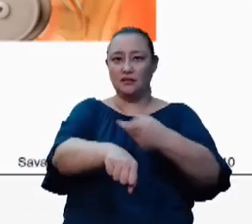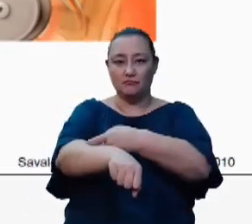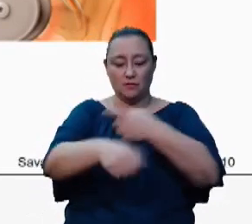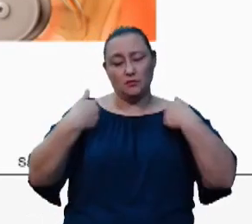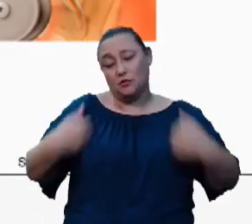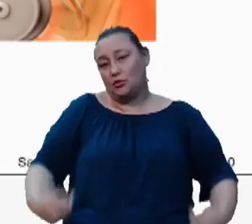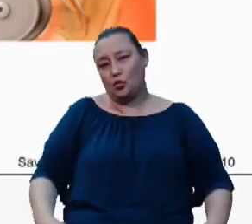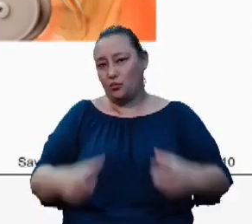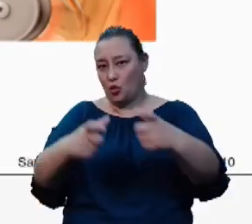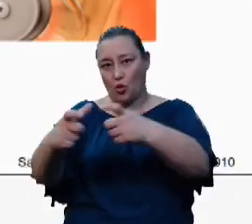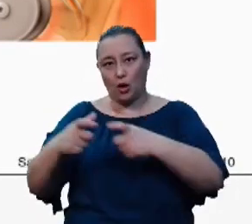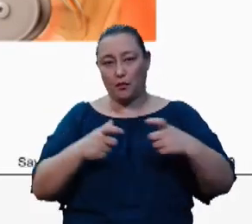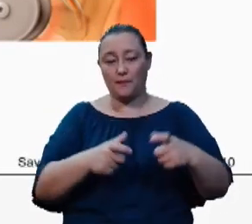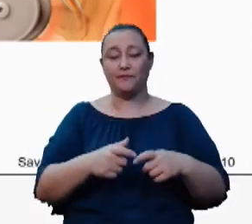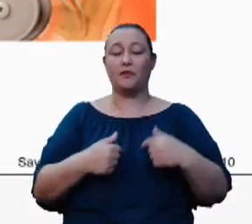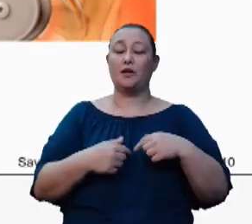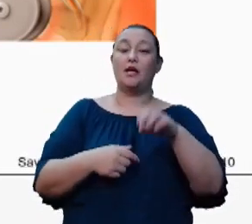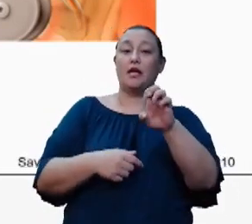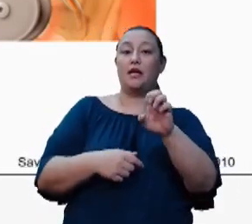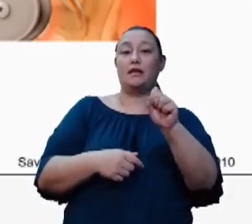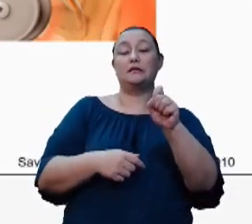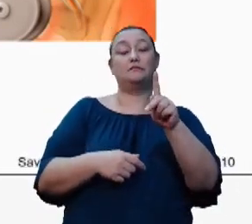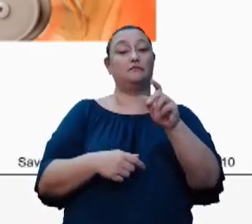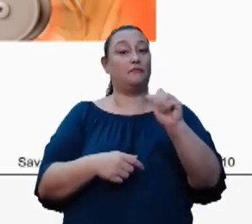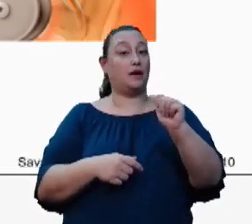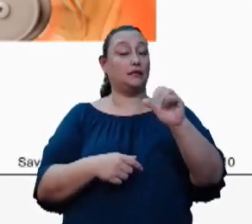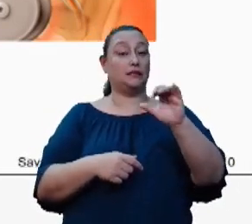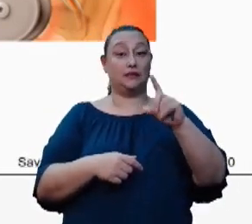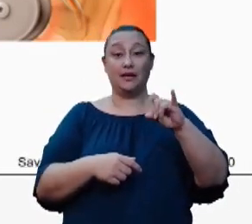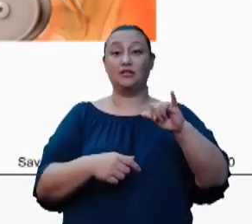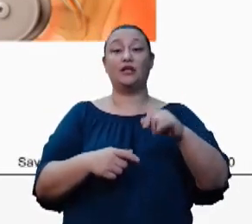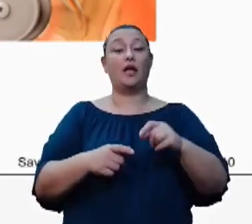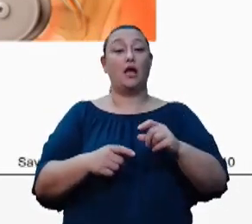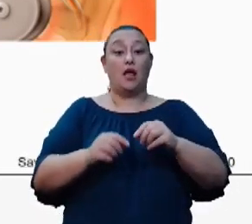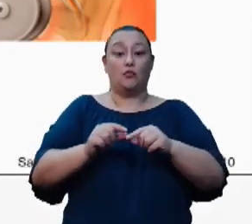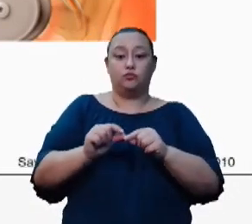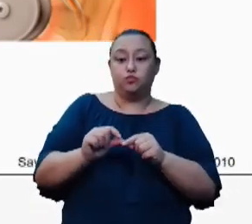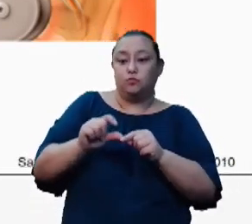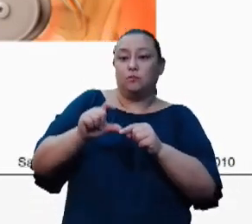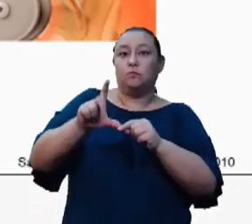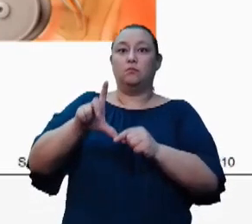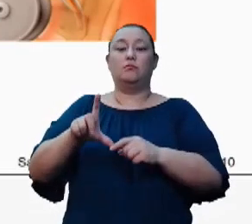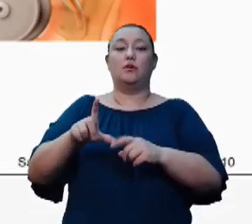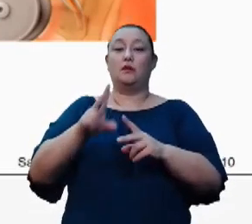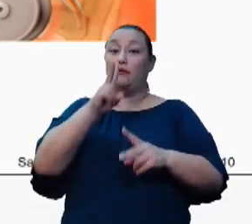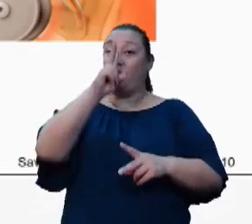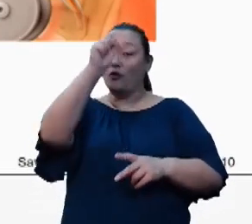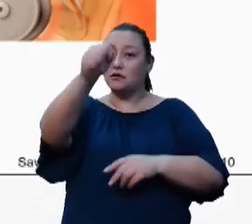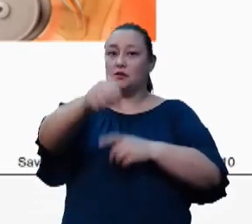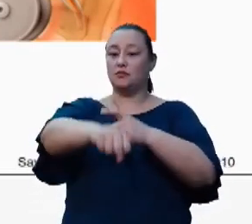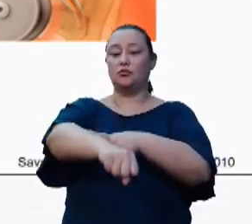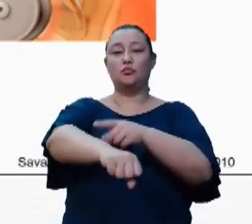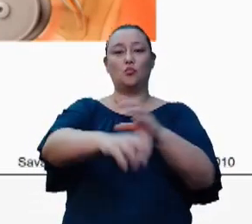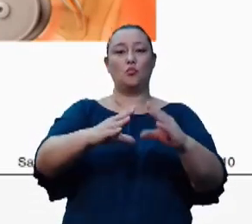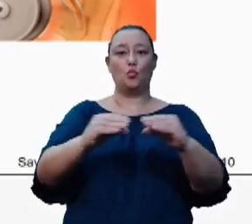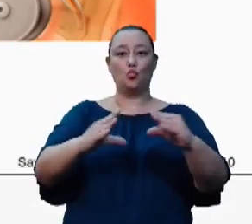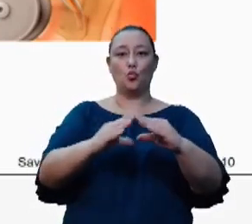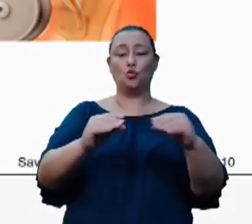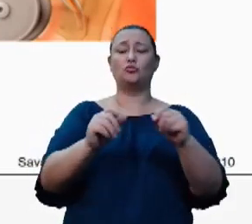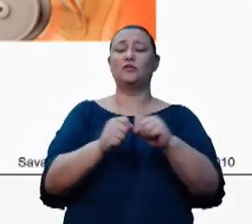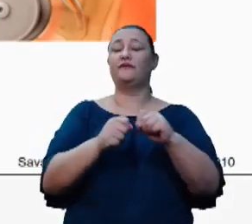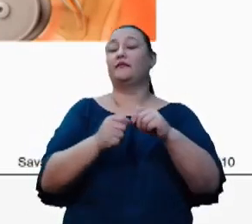que a espasticidade é o aumento do tono muscular que depende da velocidade. O que